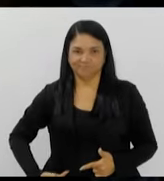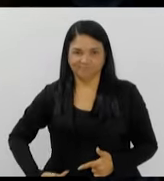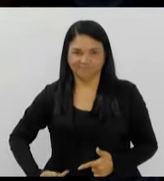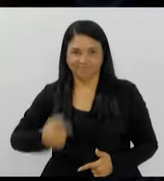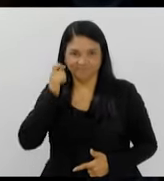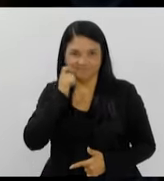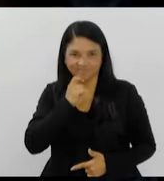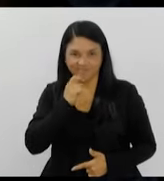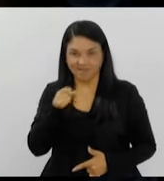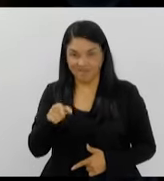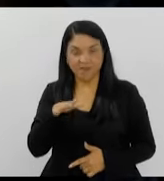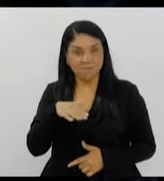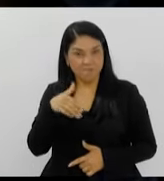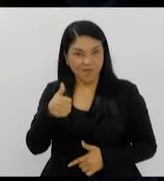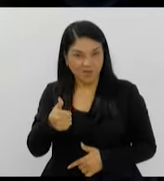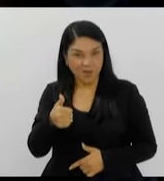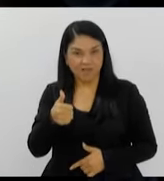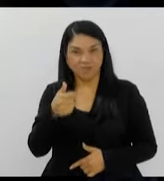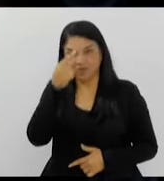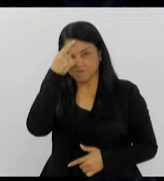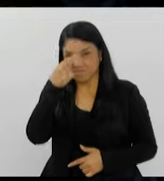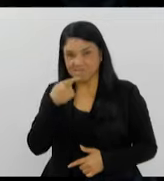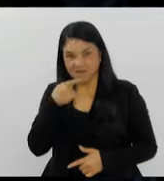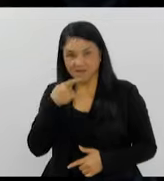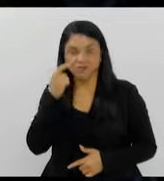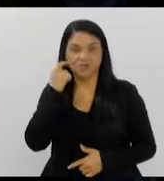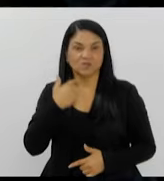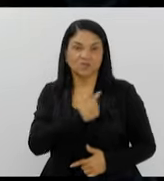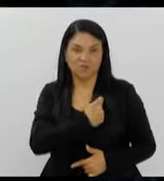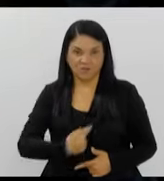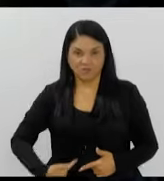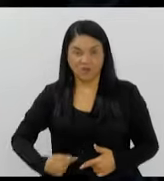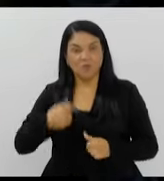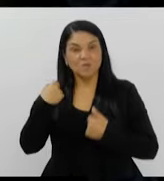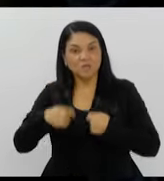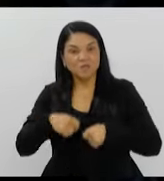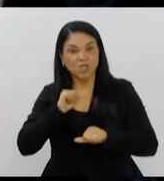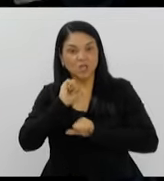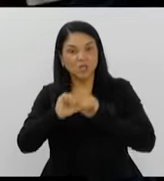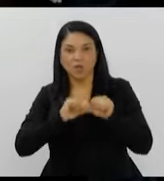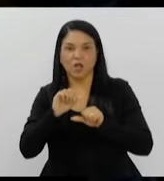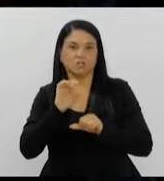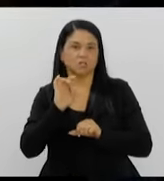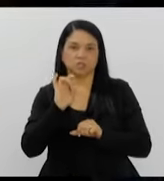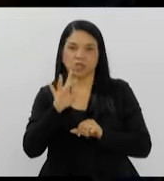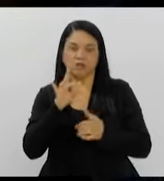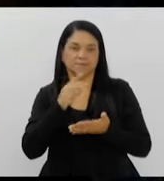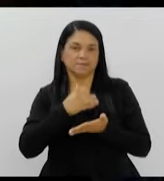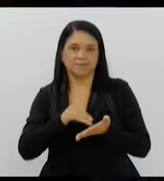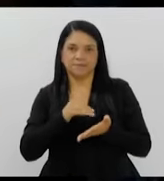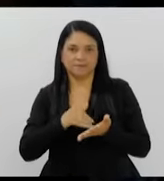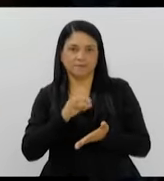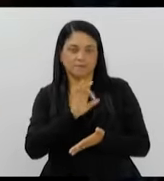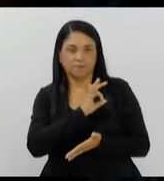melhorar sua imagem Governador tem que trocar muito mais do que o secretário da Polícia Civil tem que